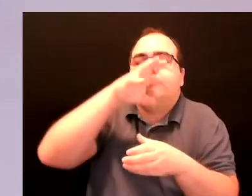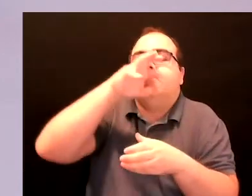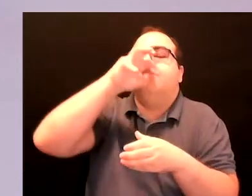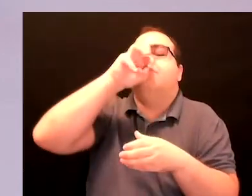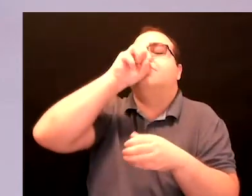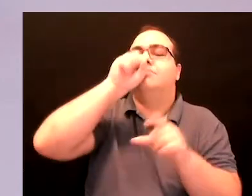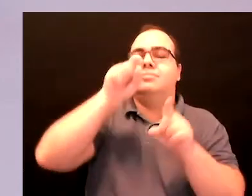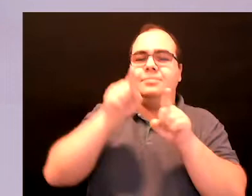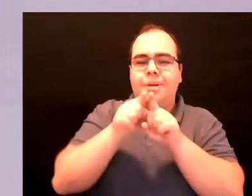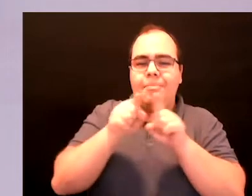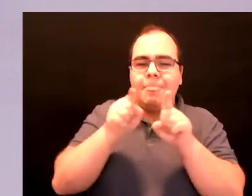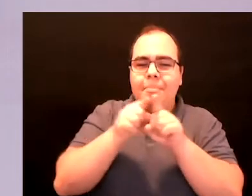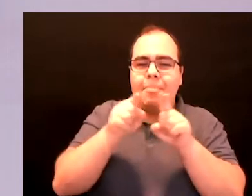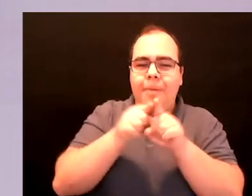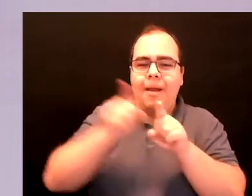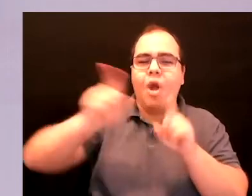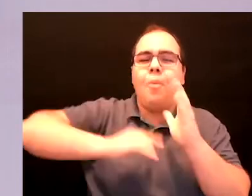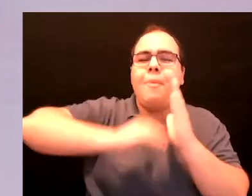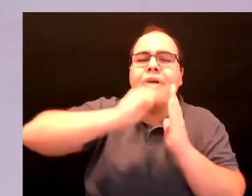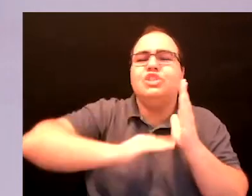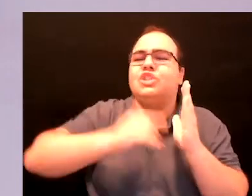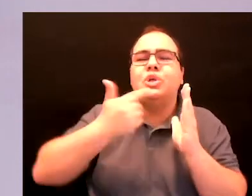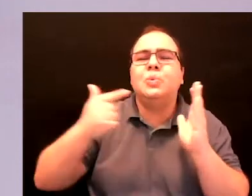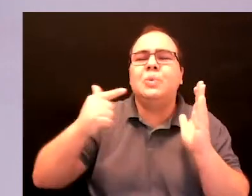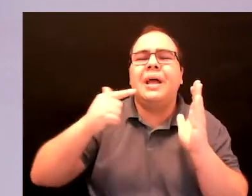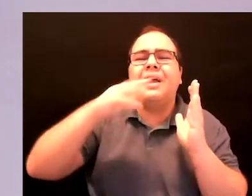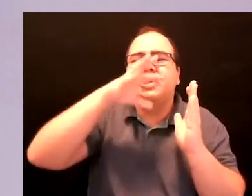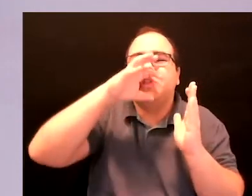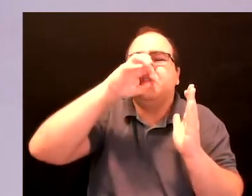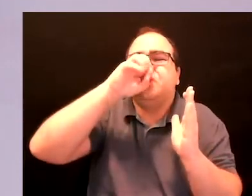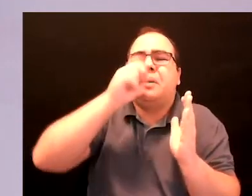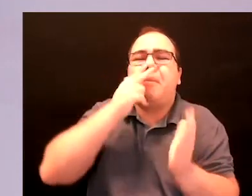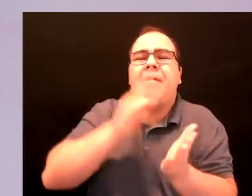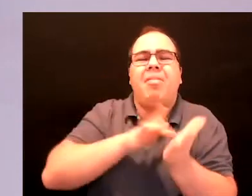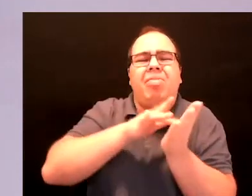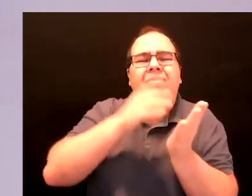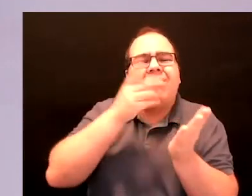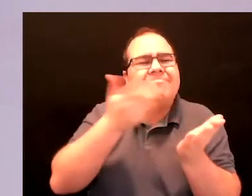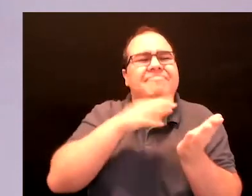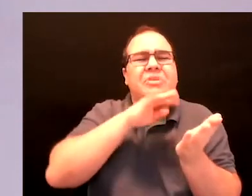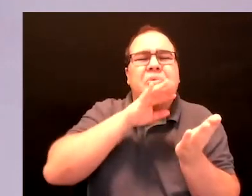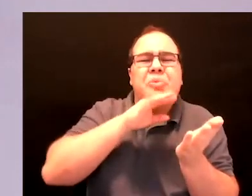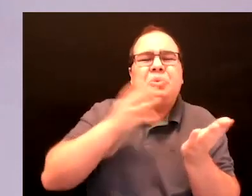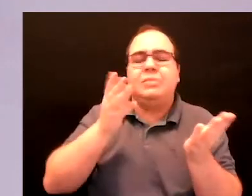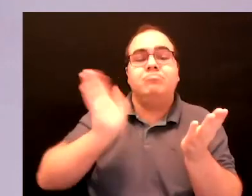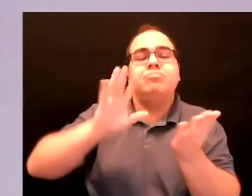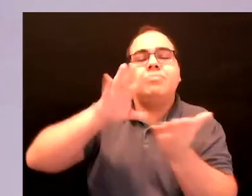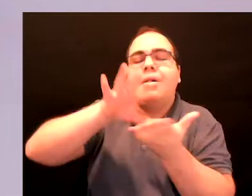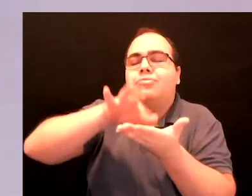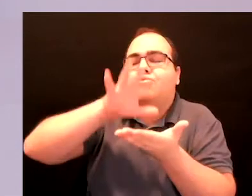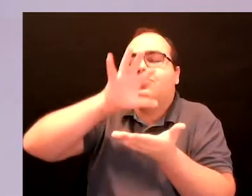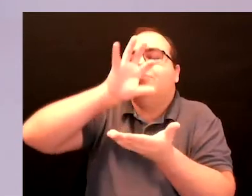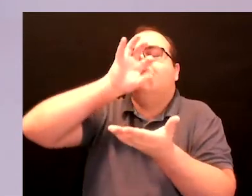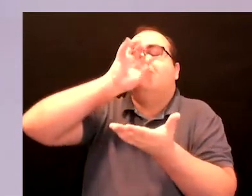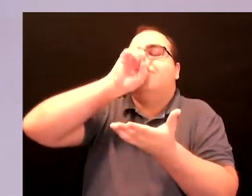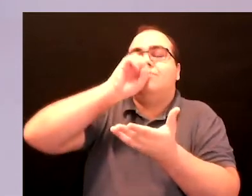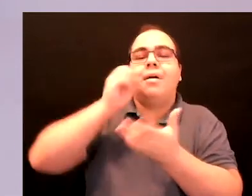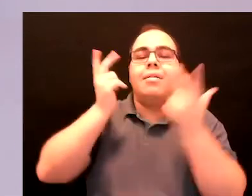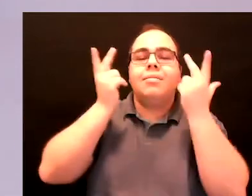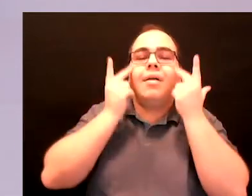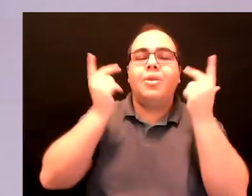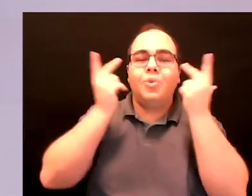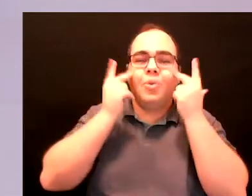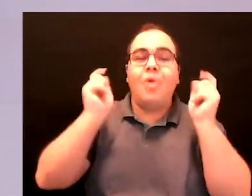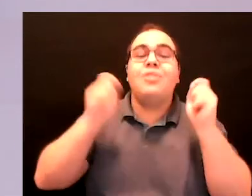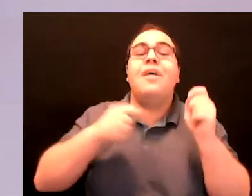tempero. Então também é uma tinta que não tem aquele cheiro artificial, né? Ela tem um cheiro natural. Pode